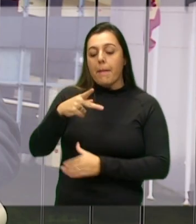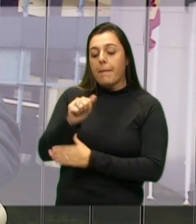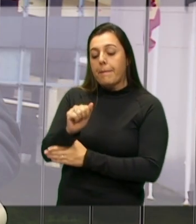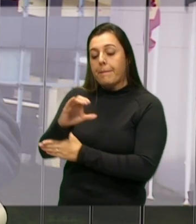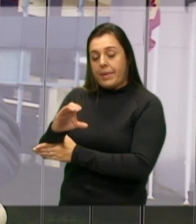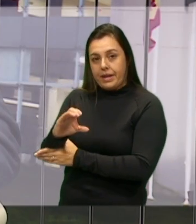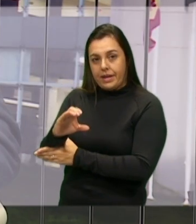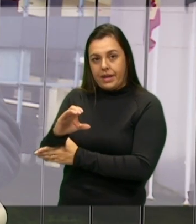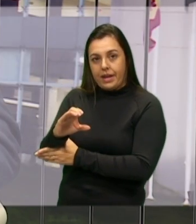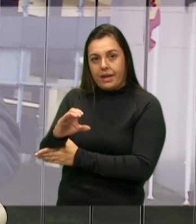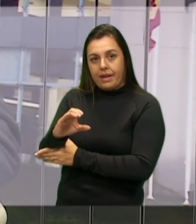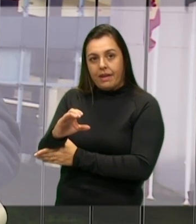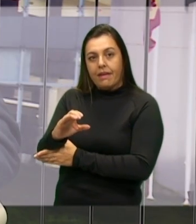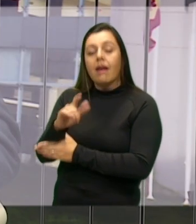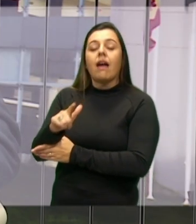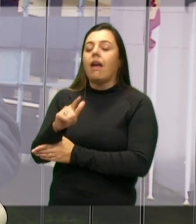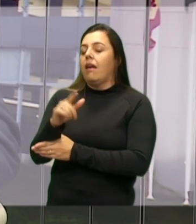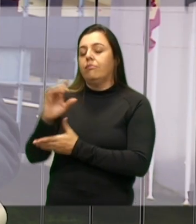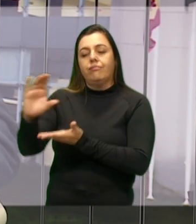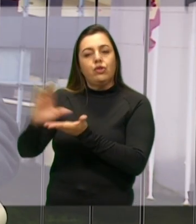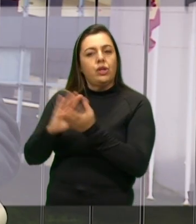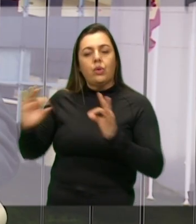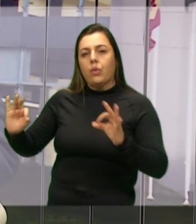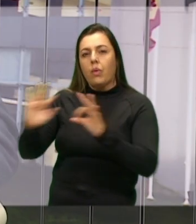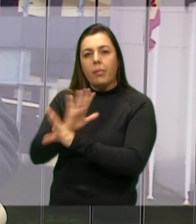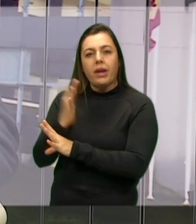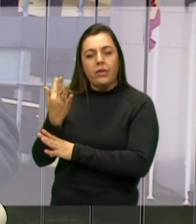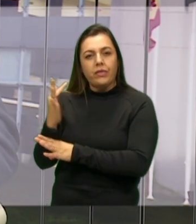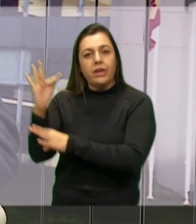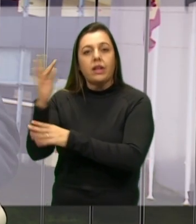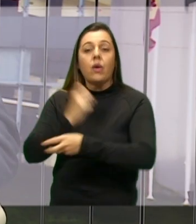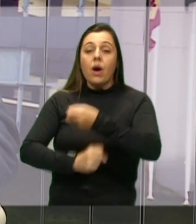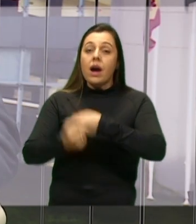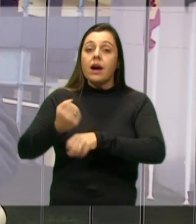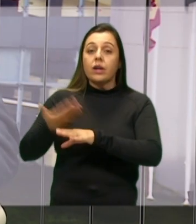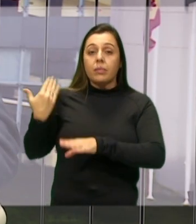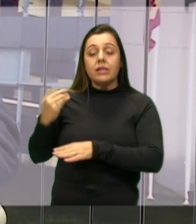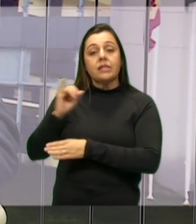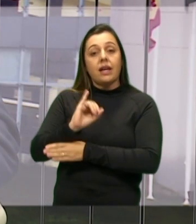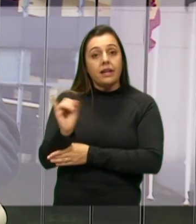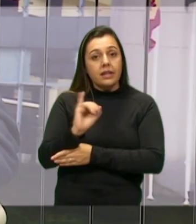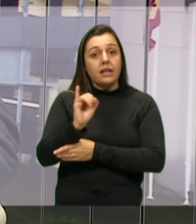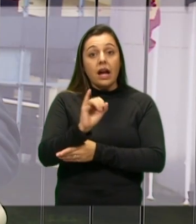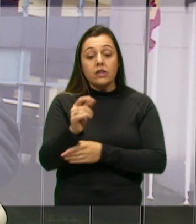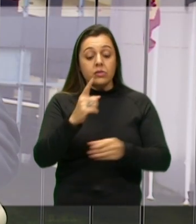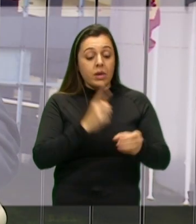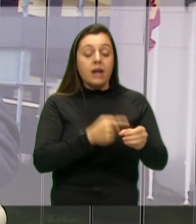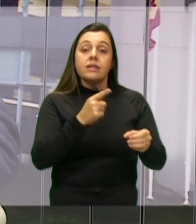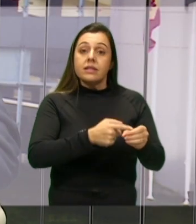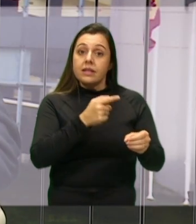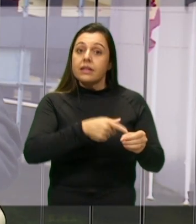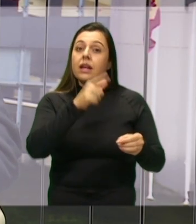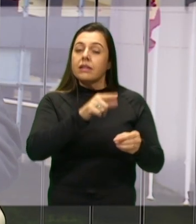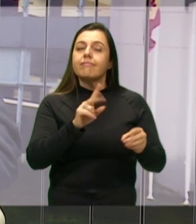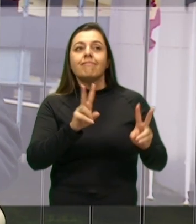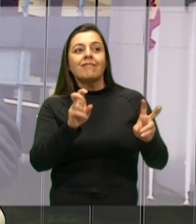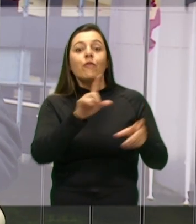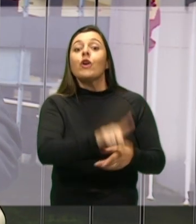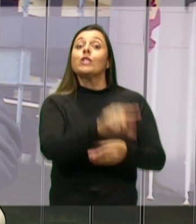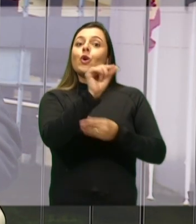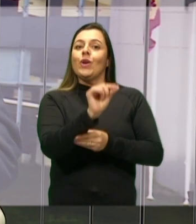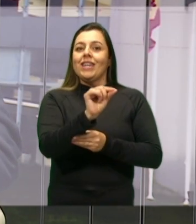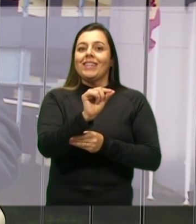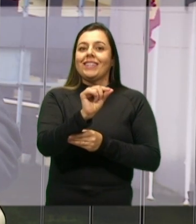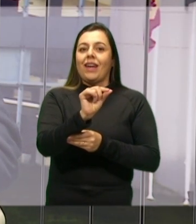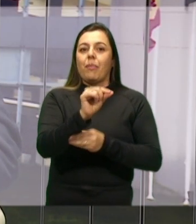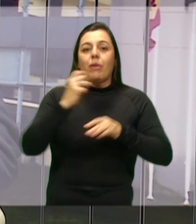financiamento do governo federal, totalmente recurso federal, do ano passado, que Itajaí foi uma das cidades que podemos dizer assim, foi